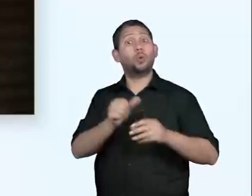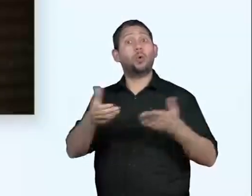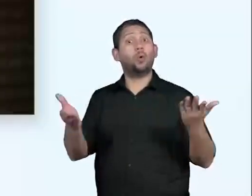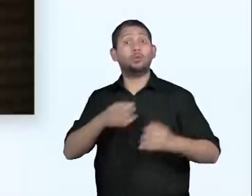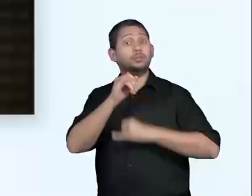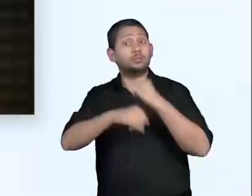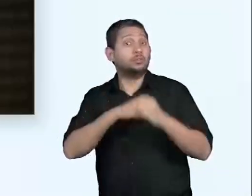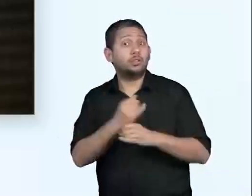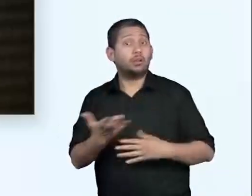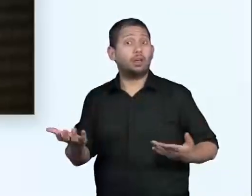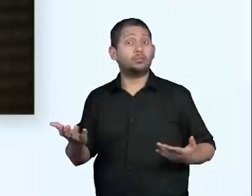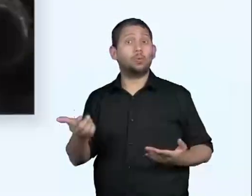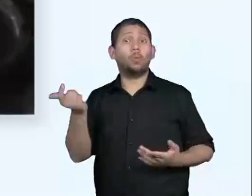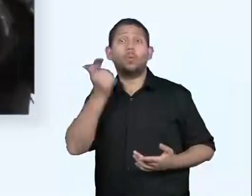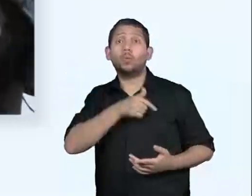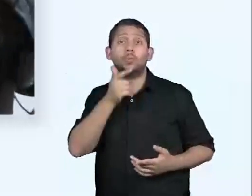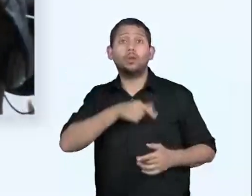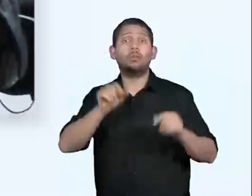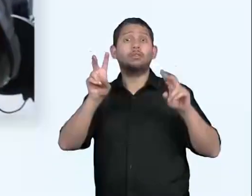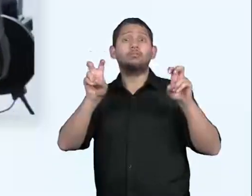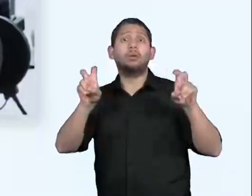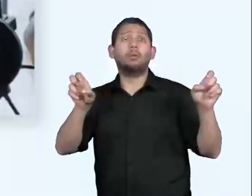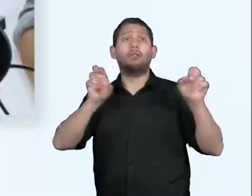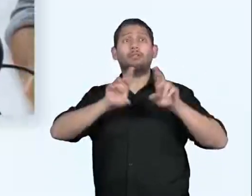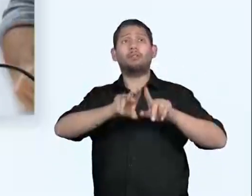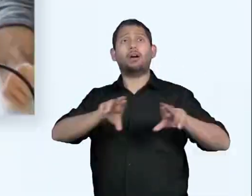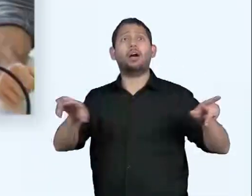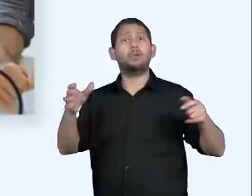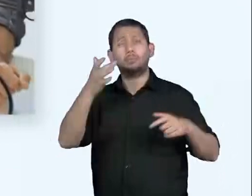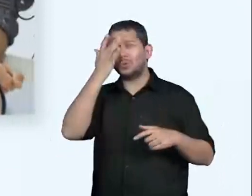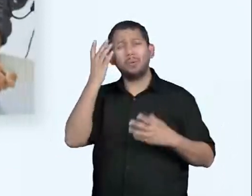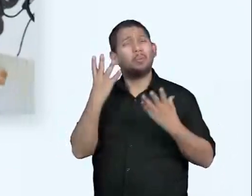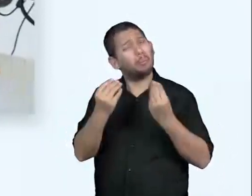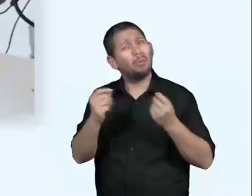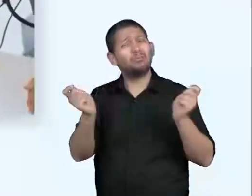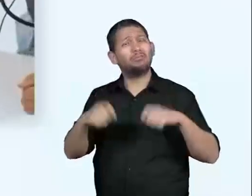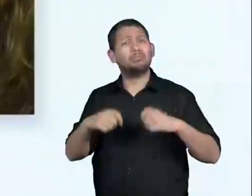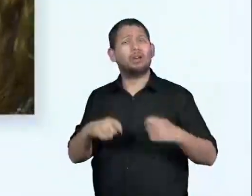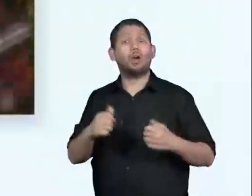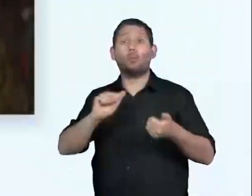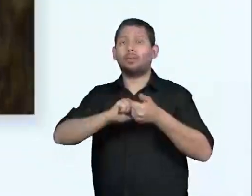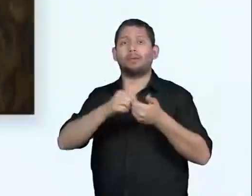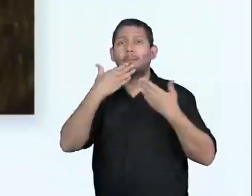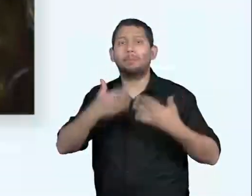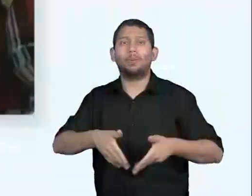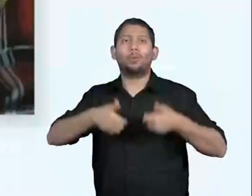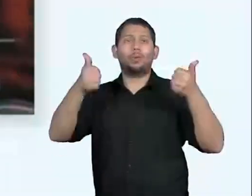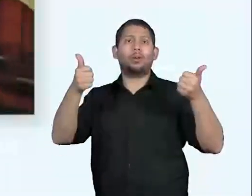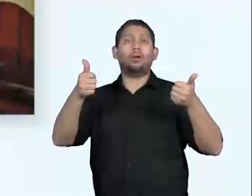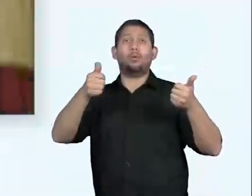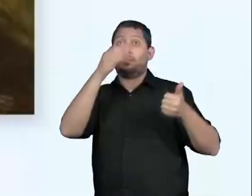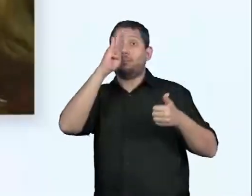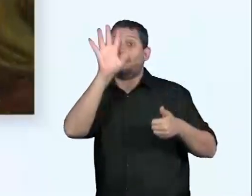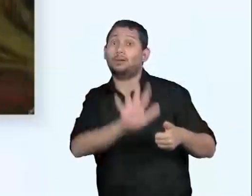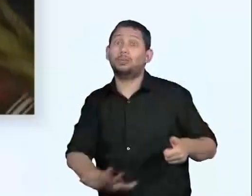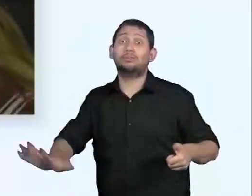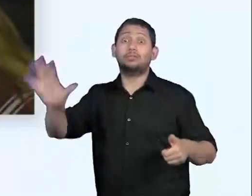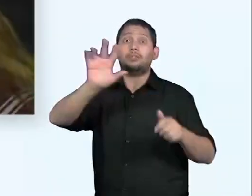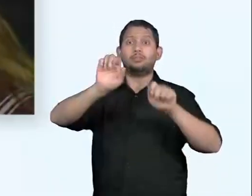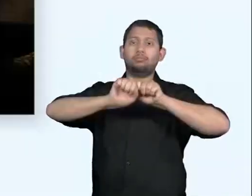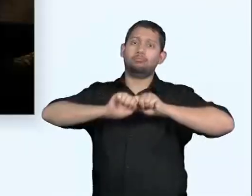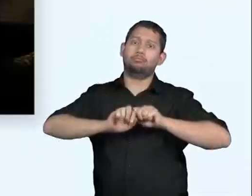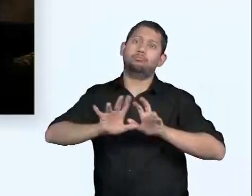alcançou novas frequências, ampliou o acesso e a qualidade, chegando a mais pessoas em todos os cantos do